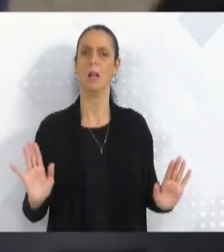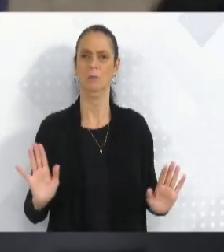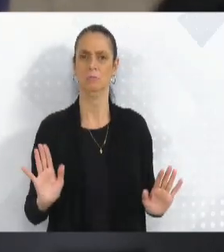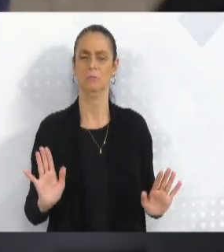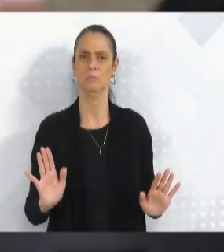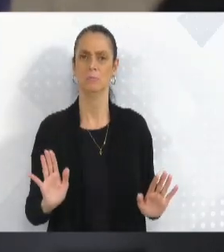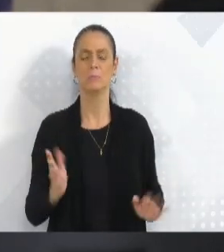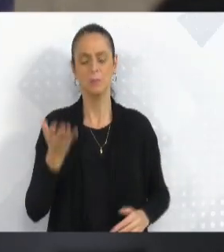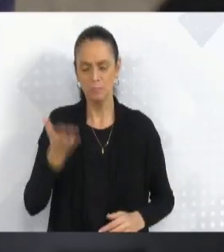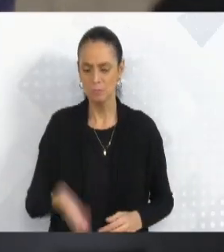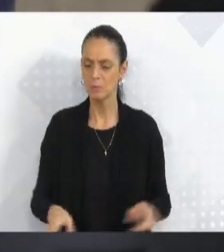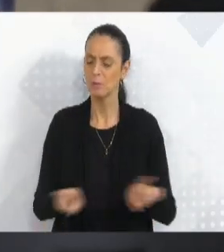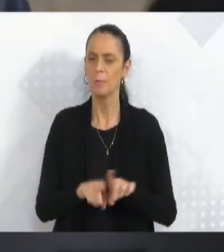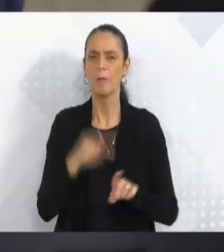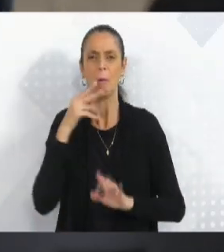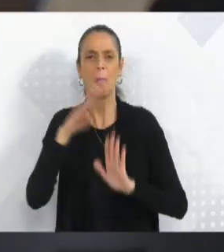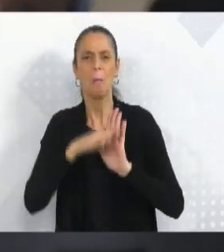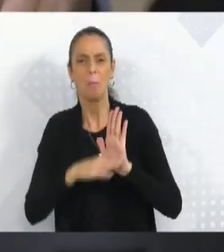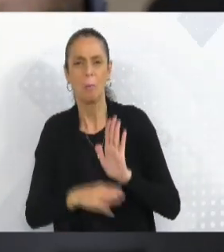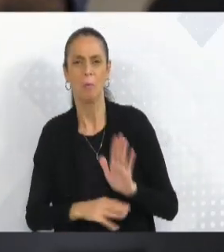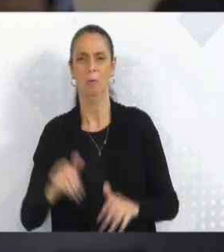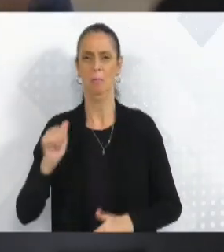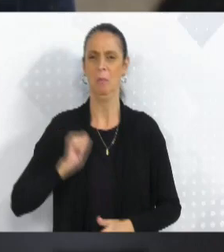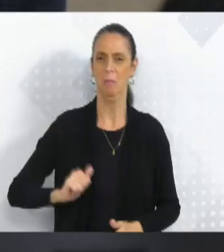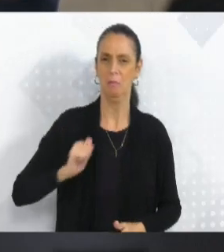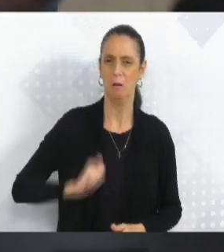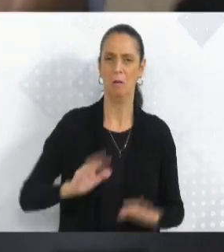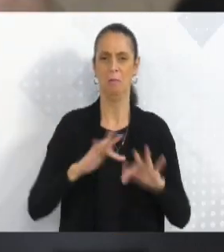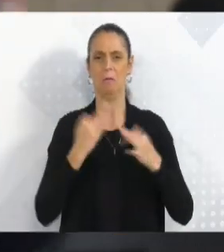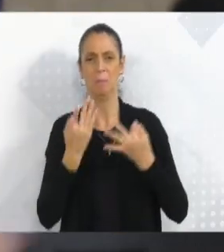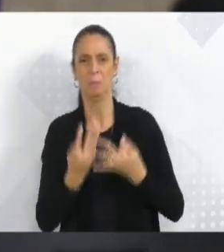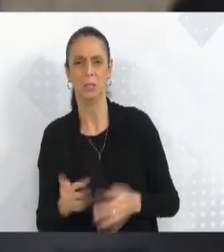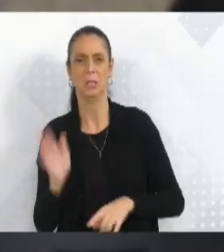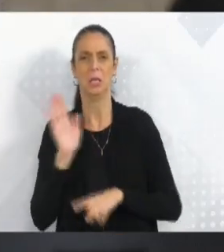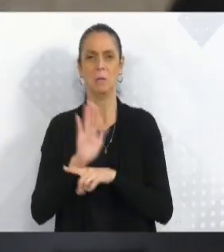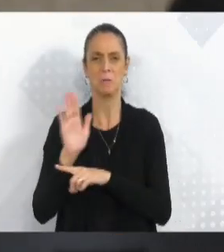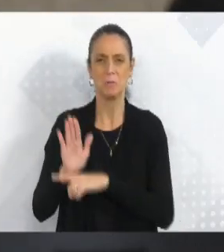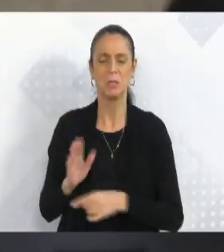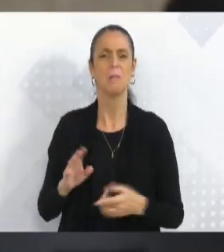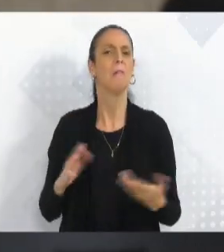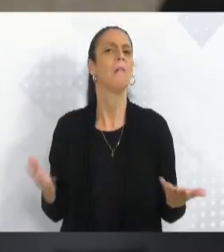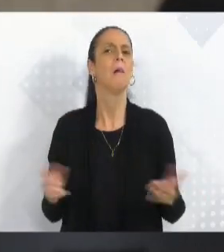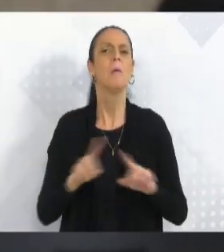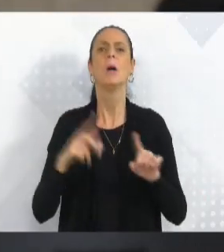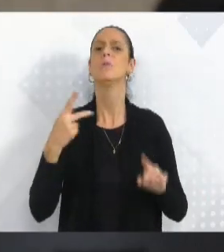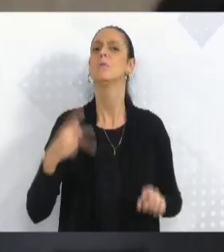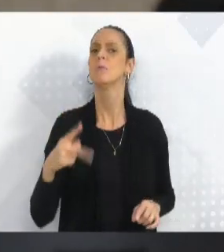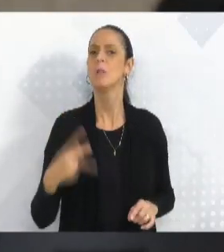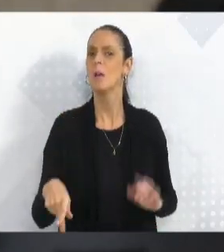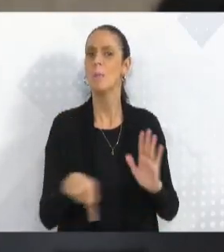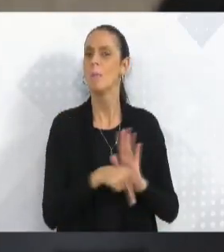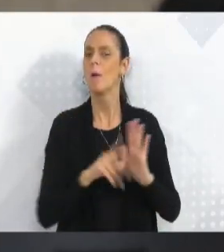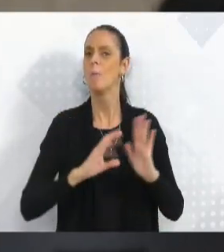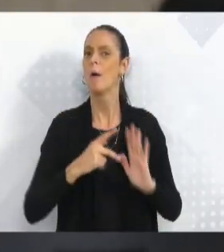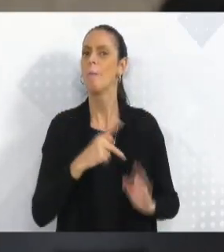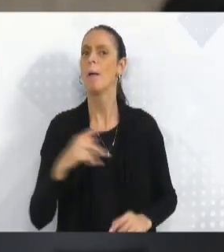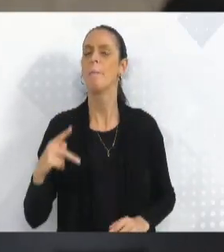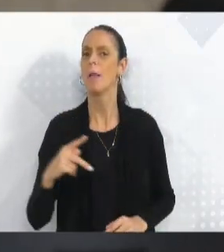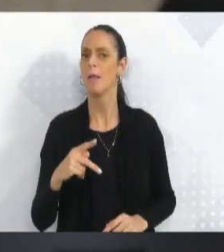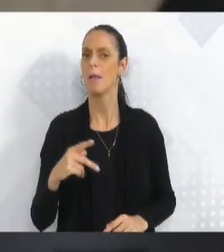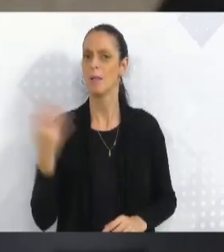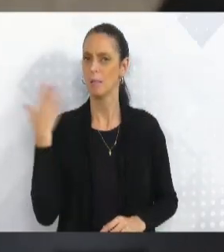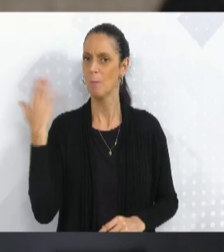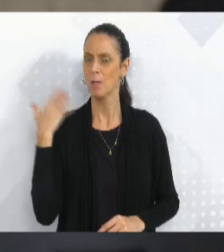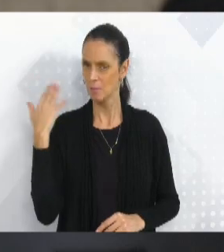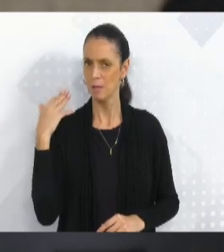aí falou de programas de Bolsa Família de isso daquilo de auxílio tal tal e onde é que estava o seu partido PP quando esses governos estavam em pleno